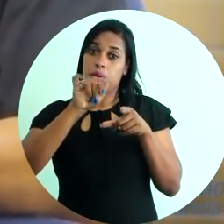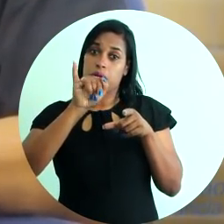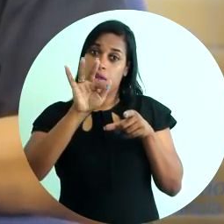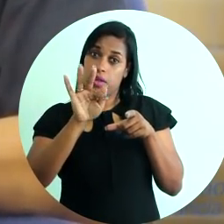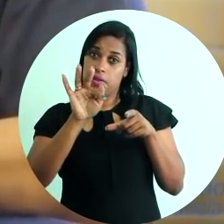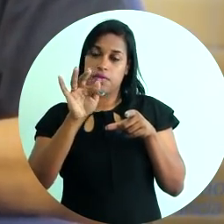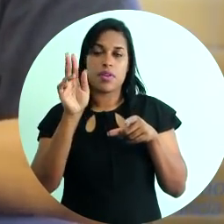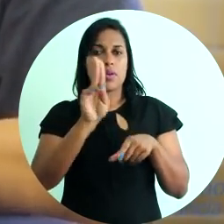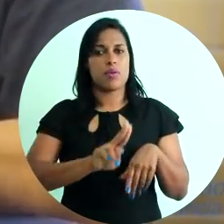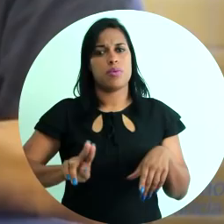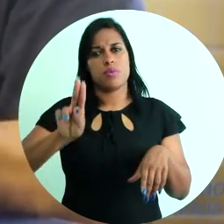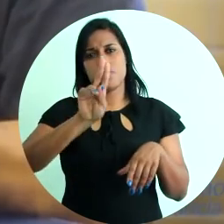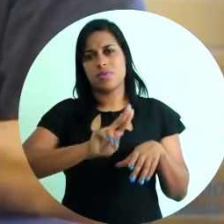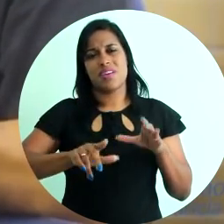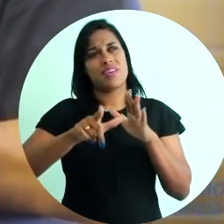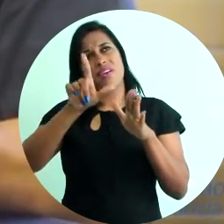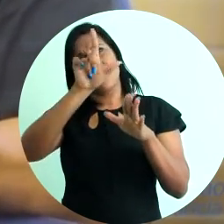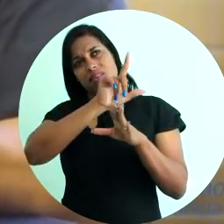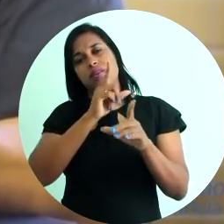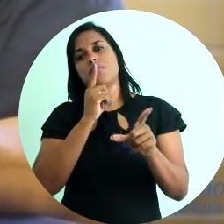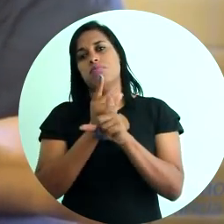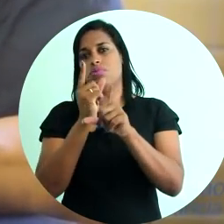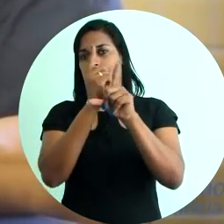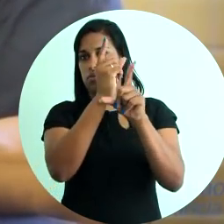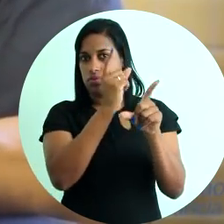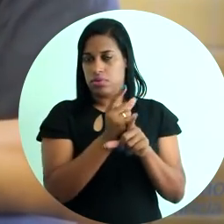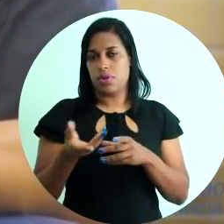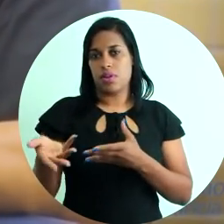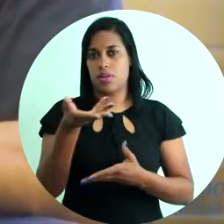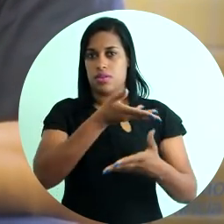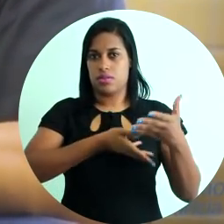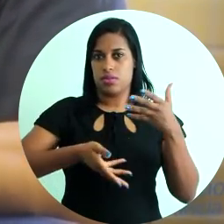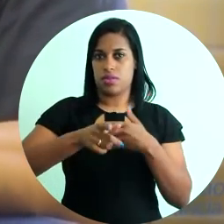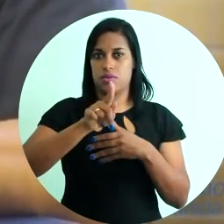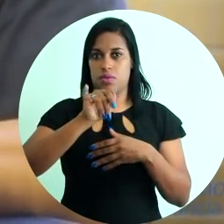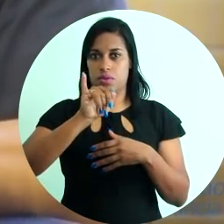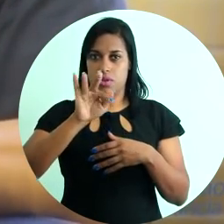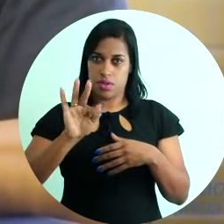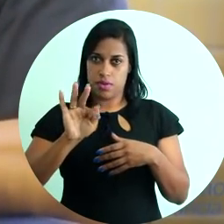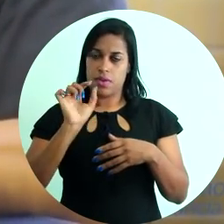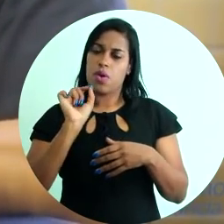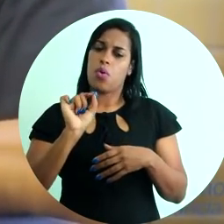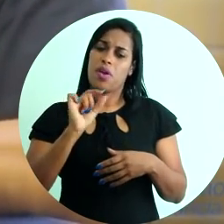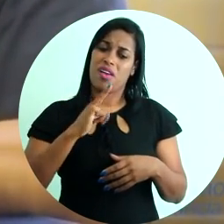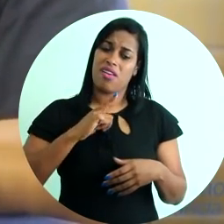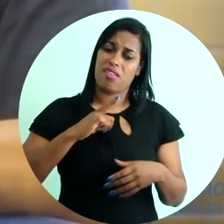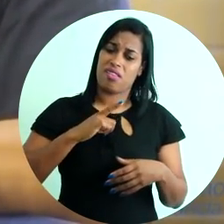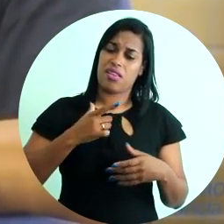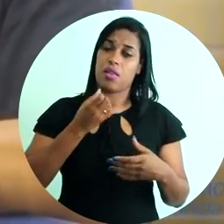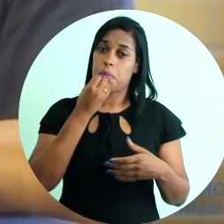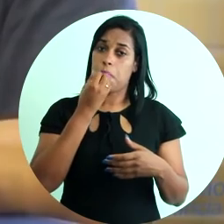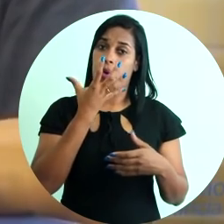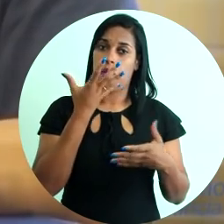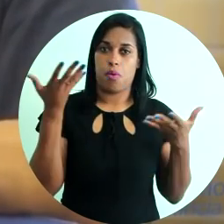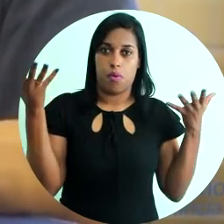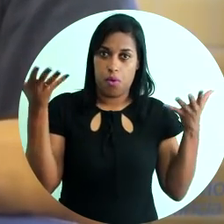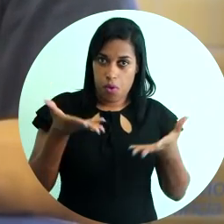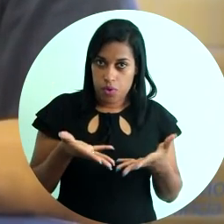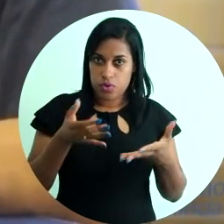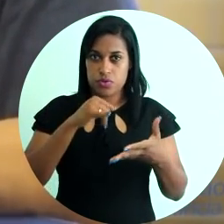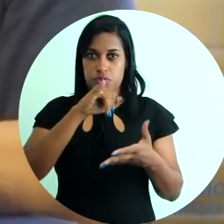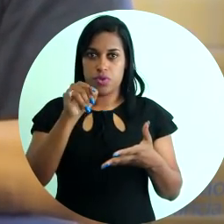era muito usado, antigamente você ainda encontra algumas coisas relacionadas com GIF. O que o GIF tem de vantagem em relação